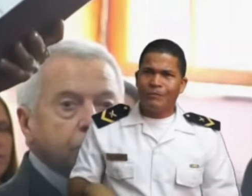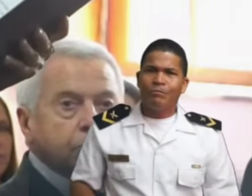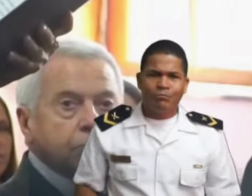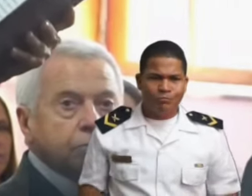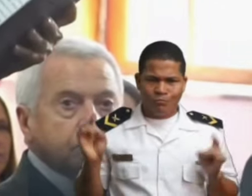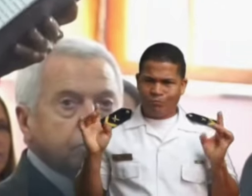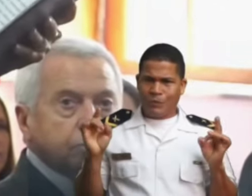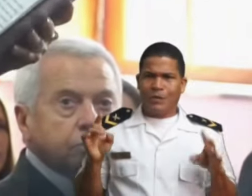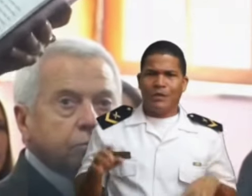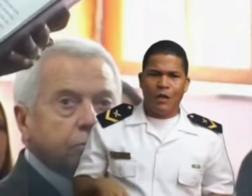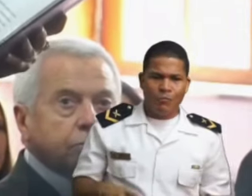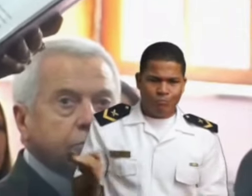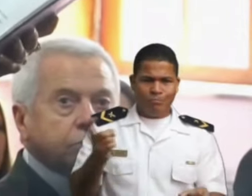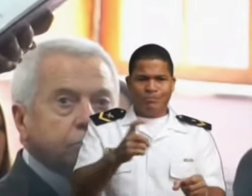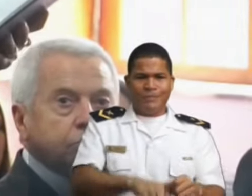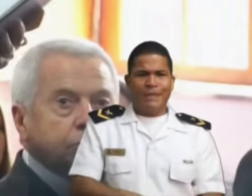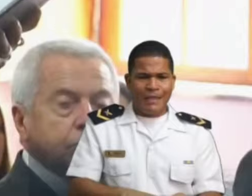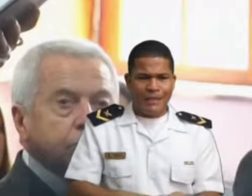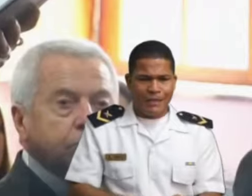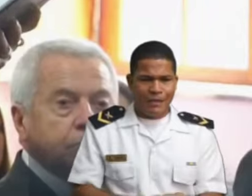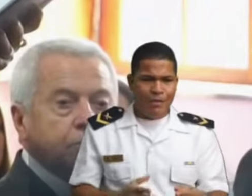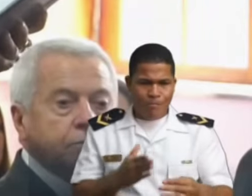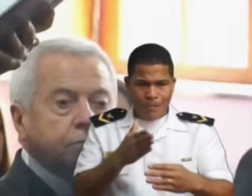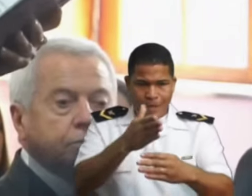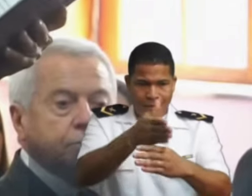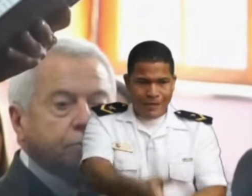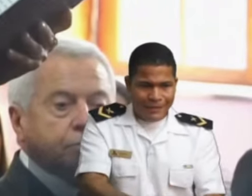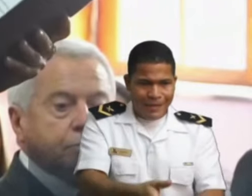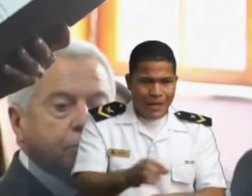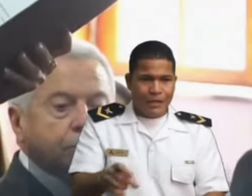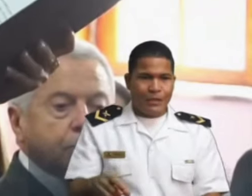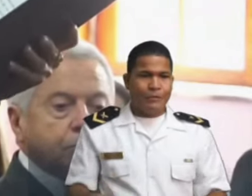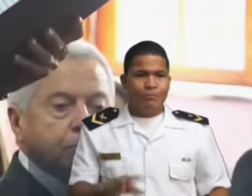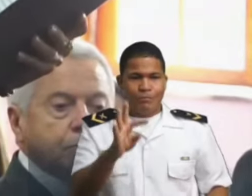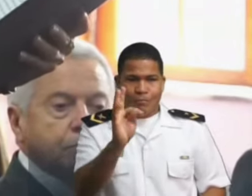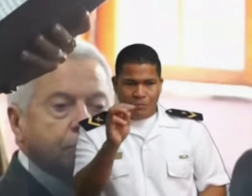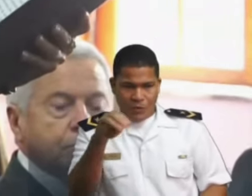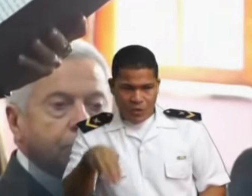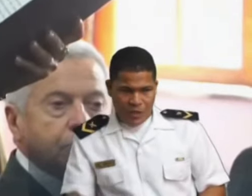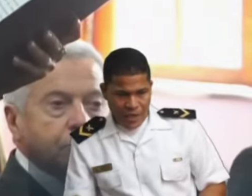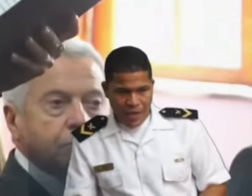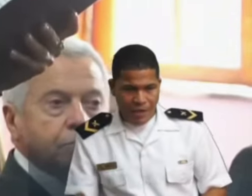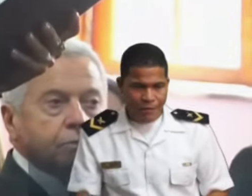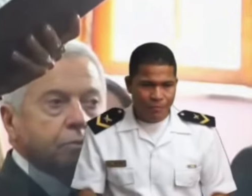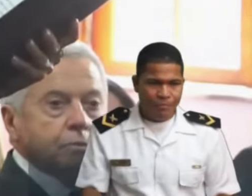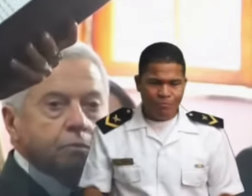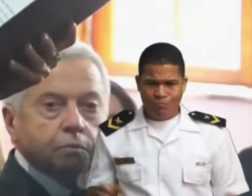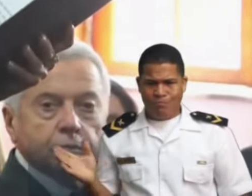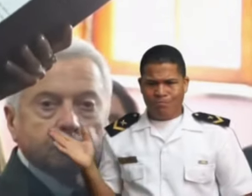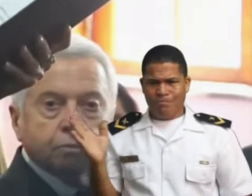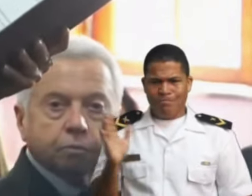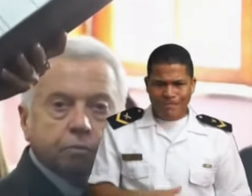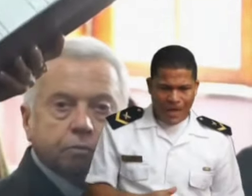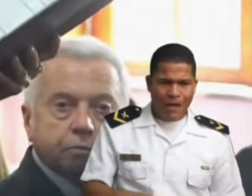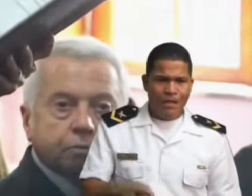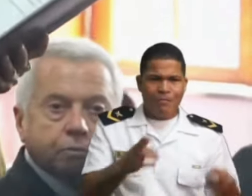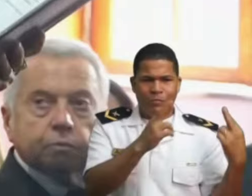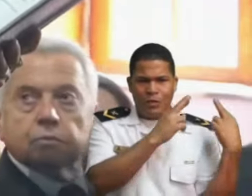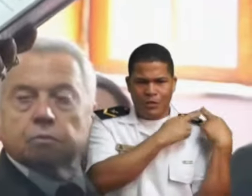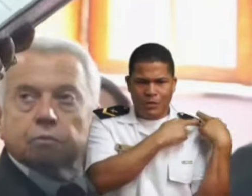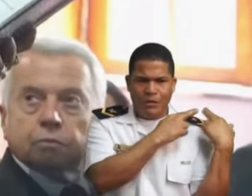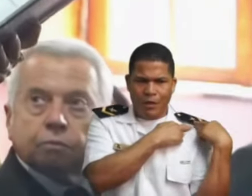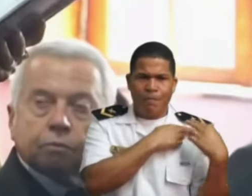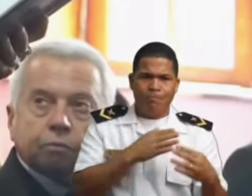dependências. Entrar pelas portas desta corte como patrono traz sobre nós a responsabilidade de